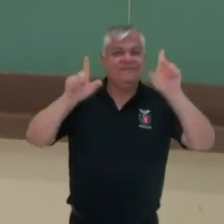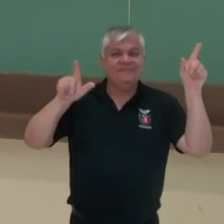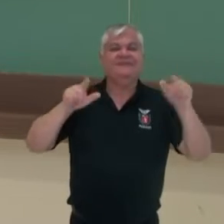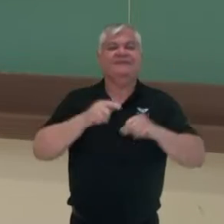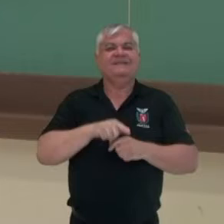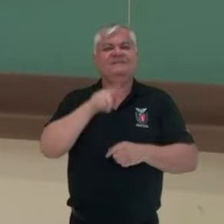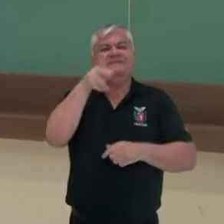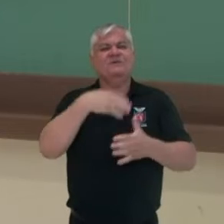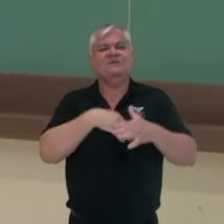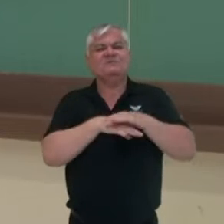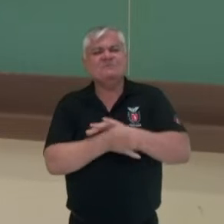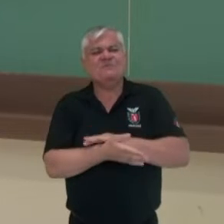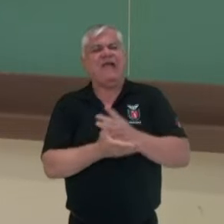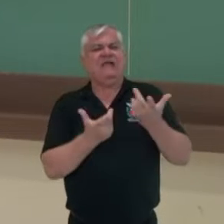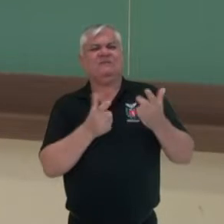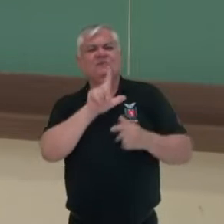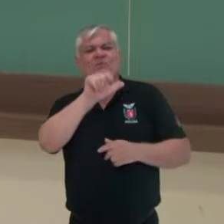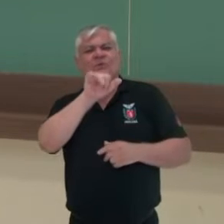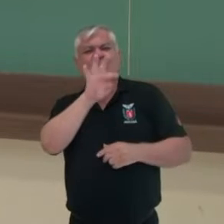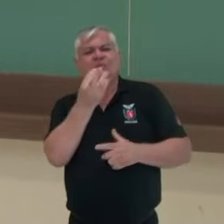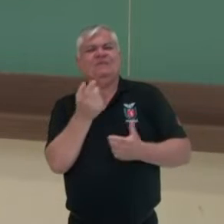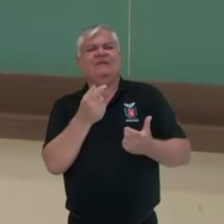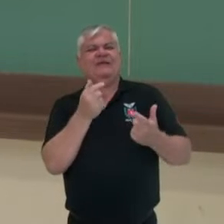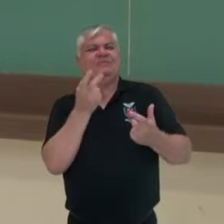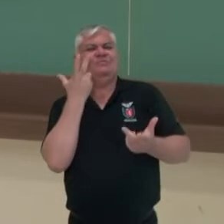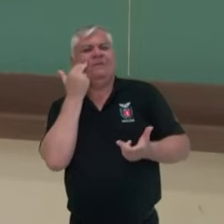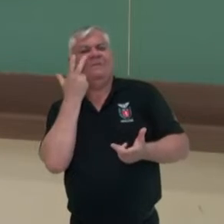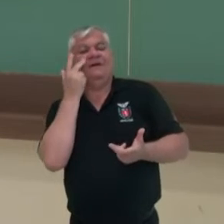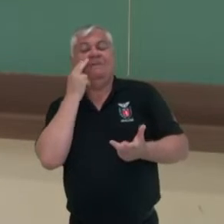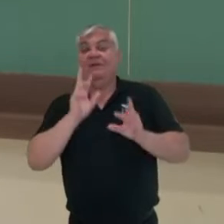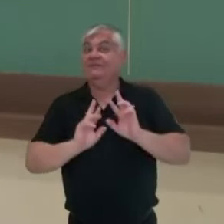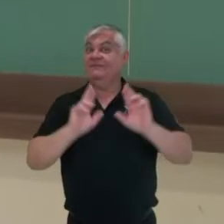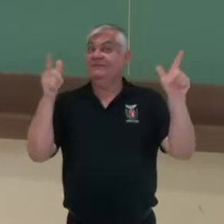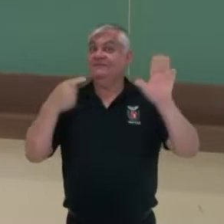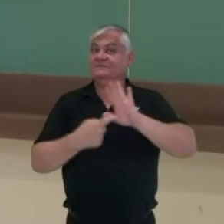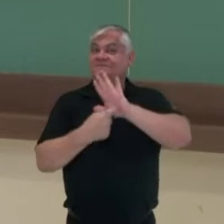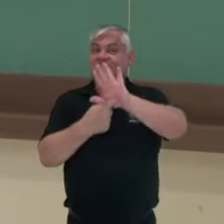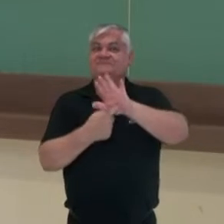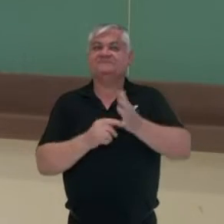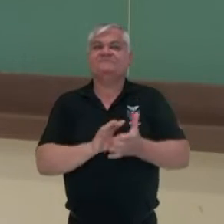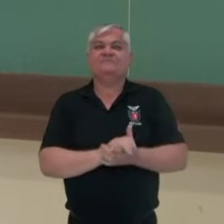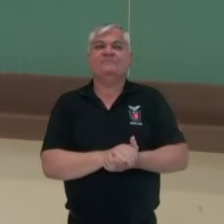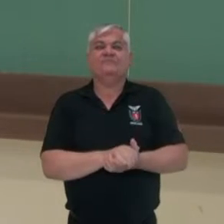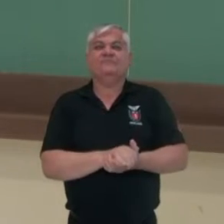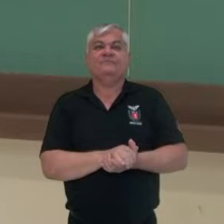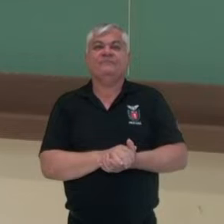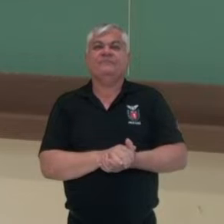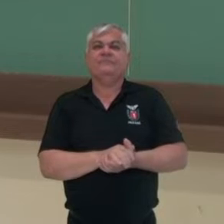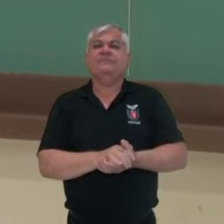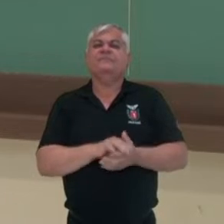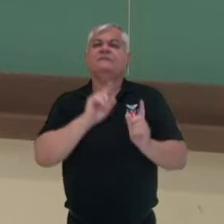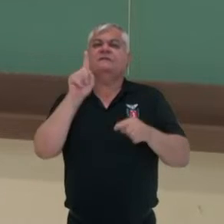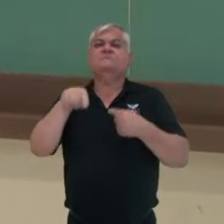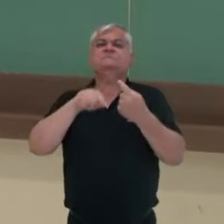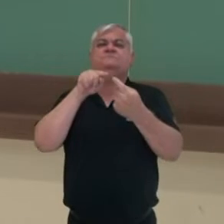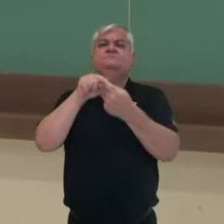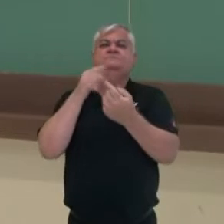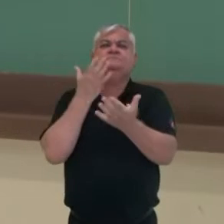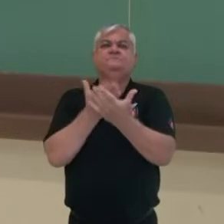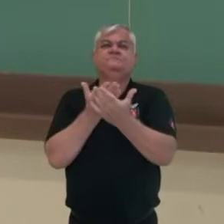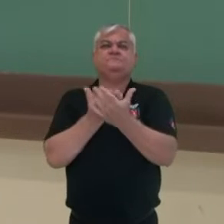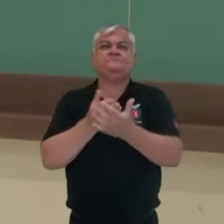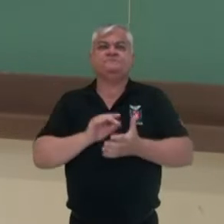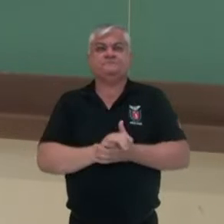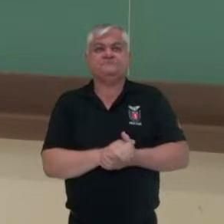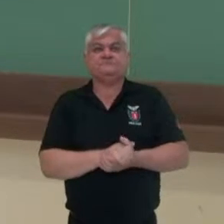das lutas tradicionais da nossa realidade, né? Do nosso cotidiano. Então vamos lá, qual que é o objetivo dessa nossa